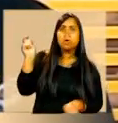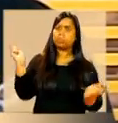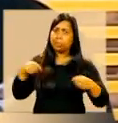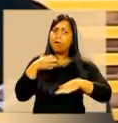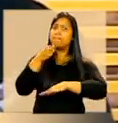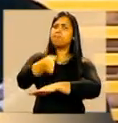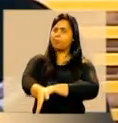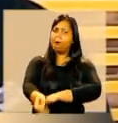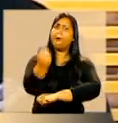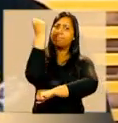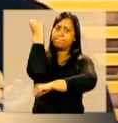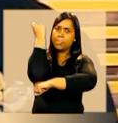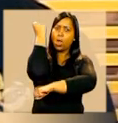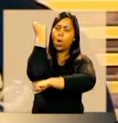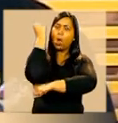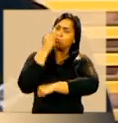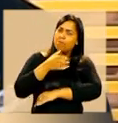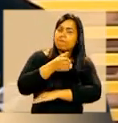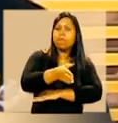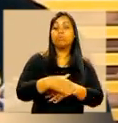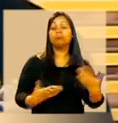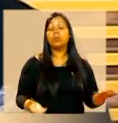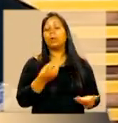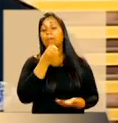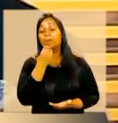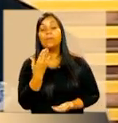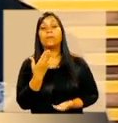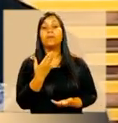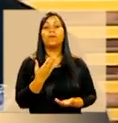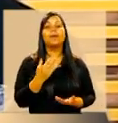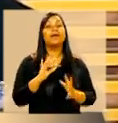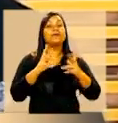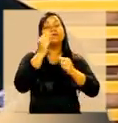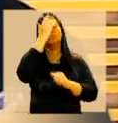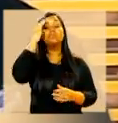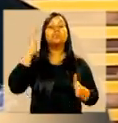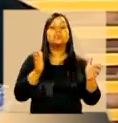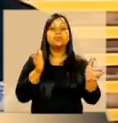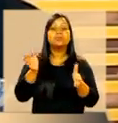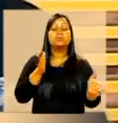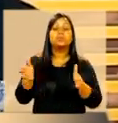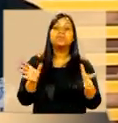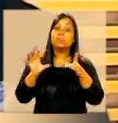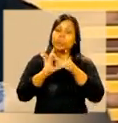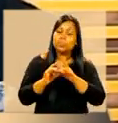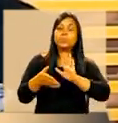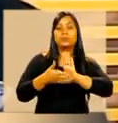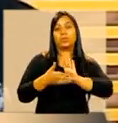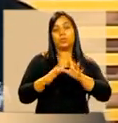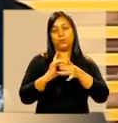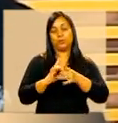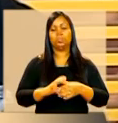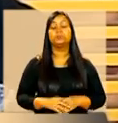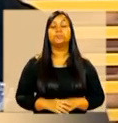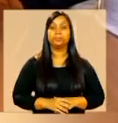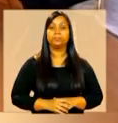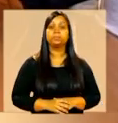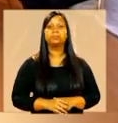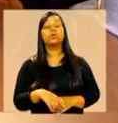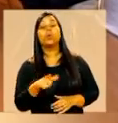Então, é um local, é um espaço para eles também. E é muito bacana a gente deixar tudo acessível e incluir eles nessas propostas. Que